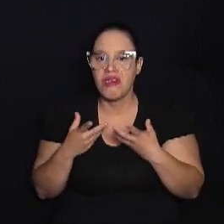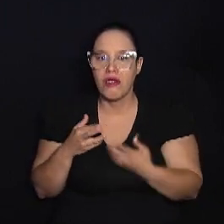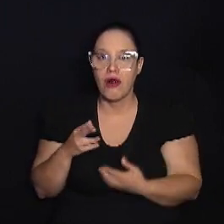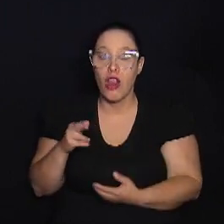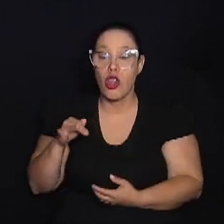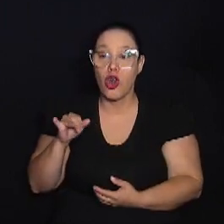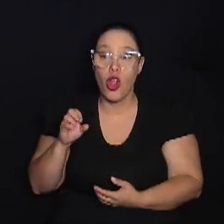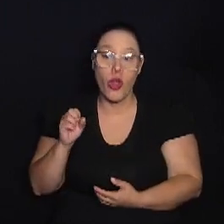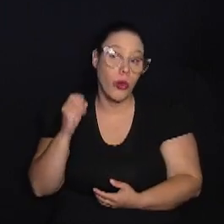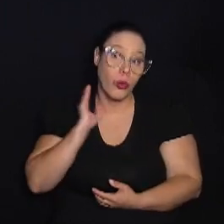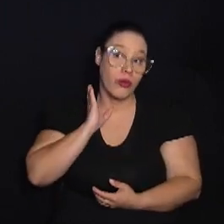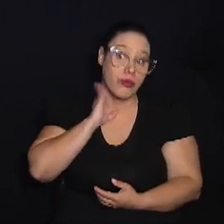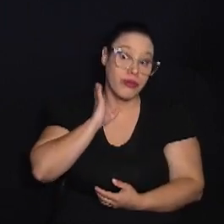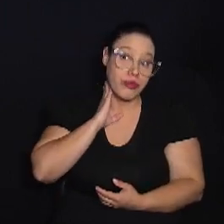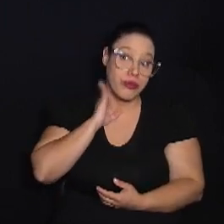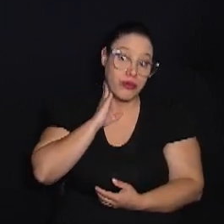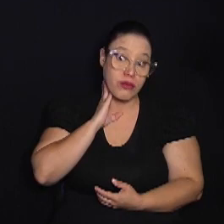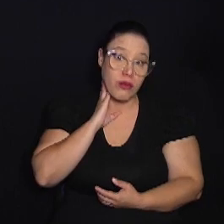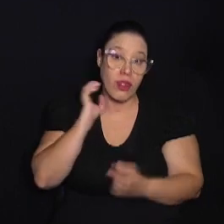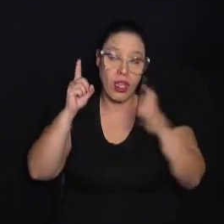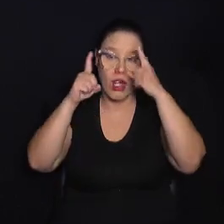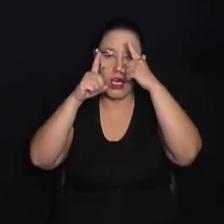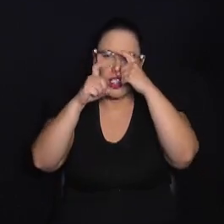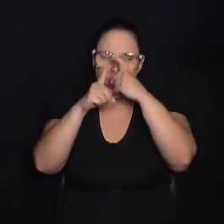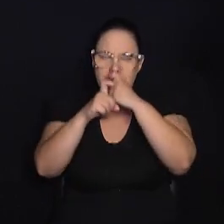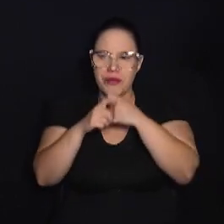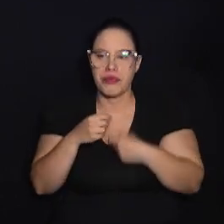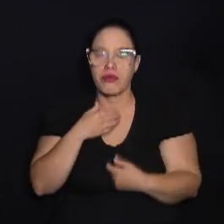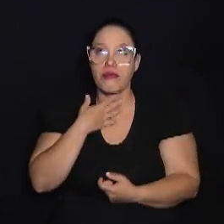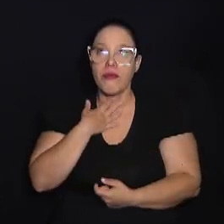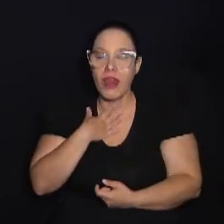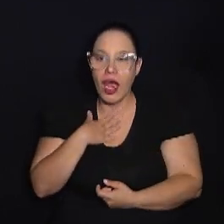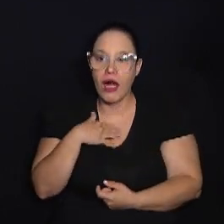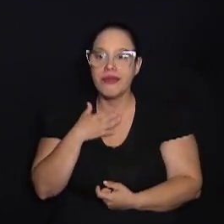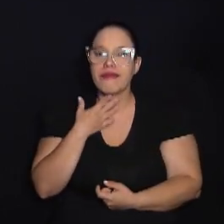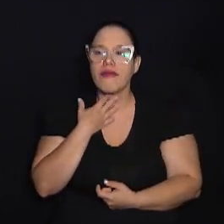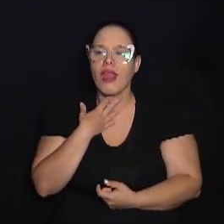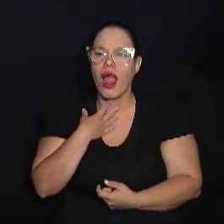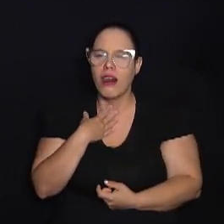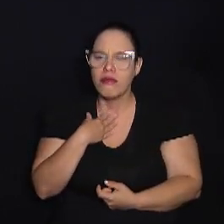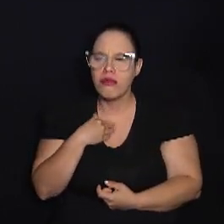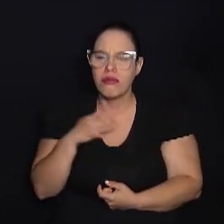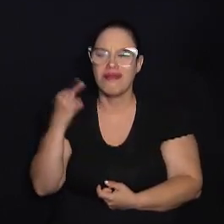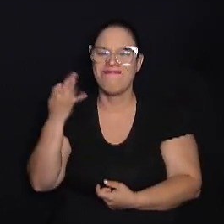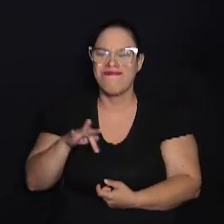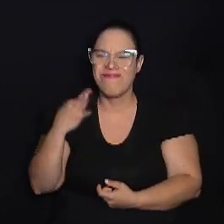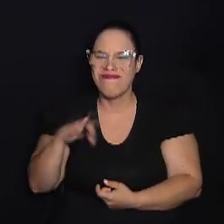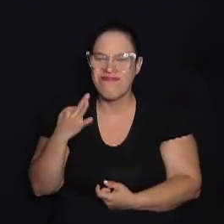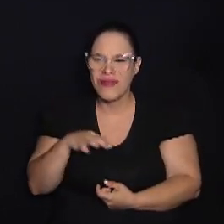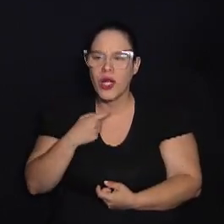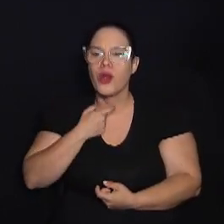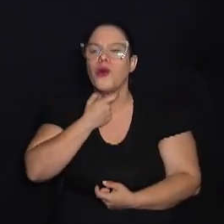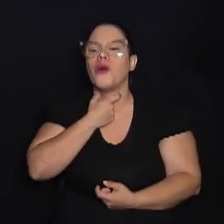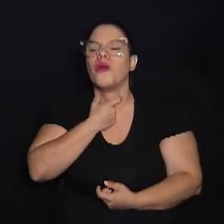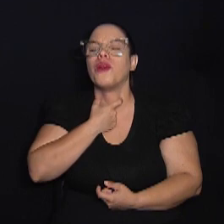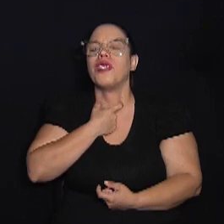pescoço, dificuldade para engolir, dor, principalmente às vezes a dor na garganta irradiada para o ouvido que